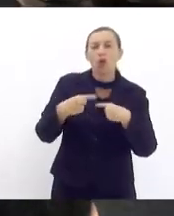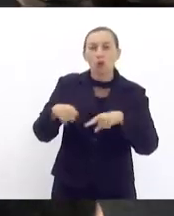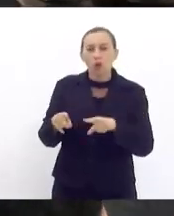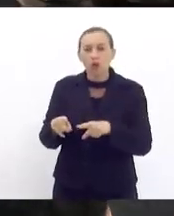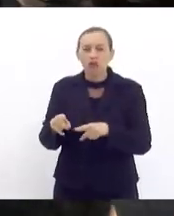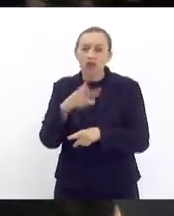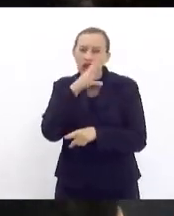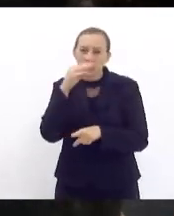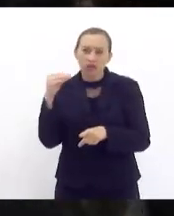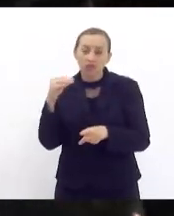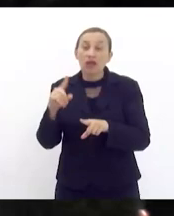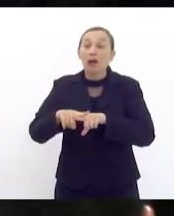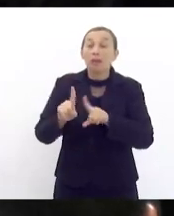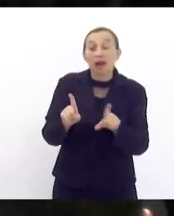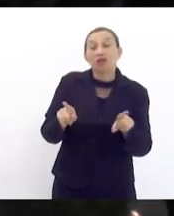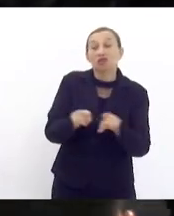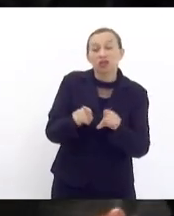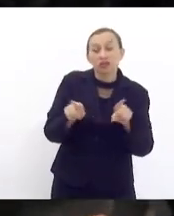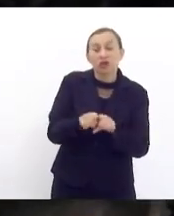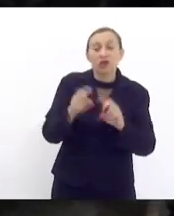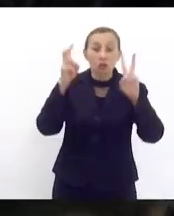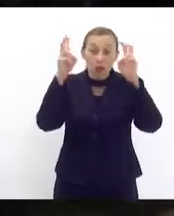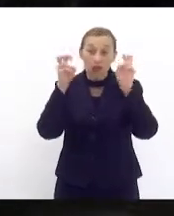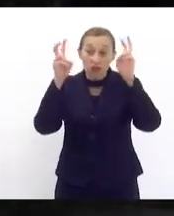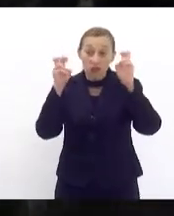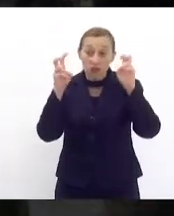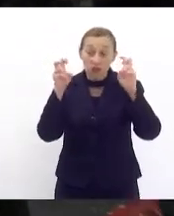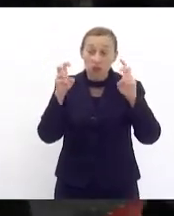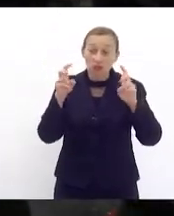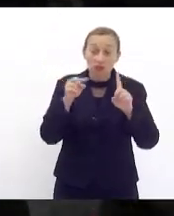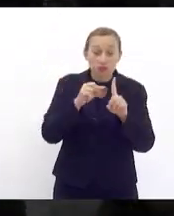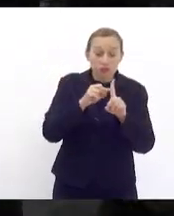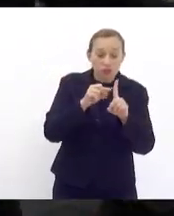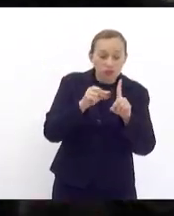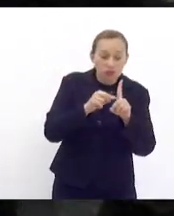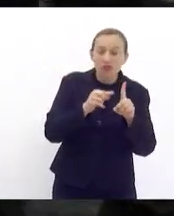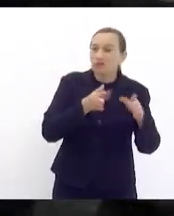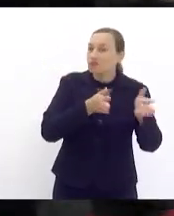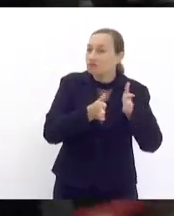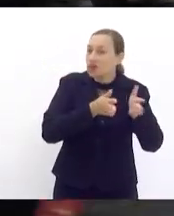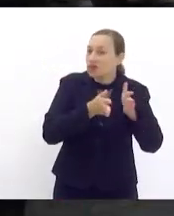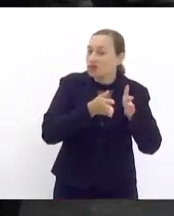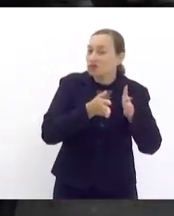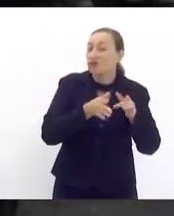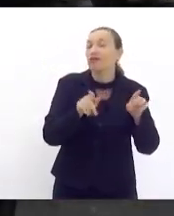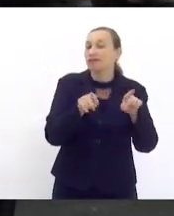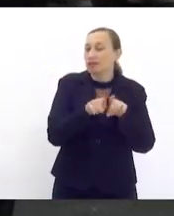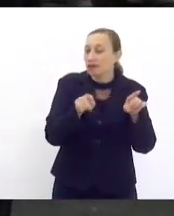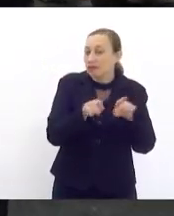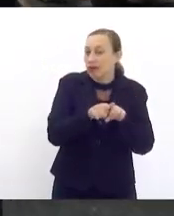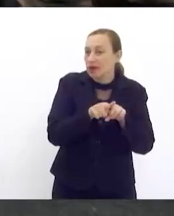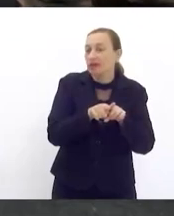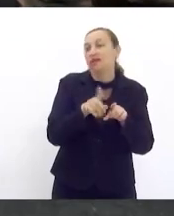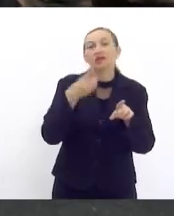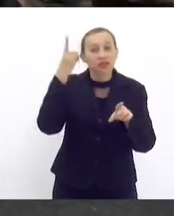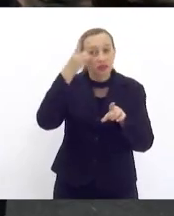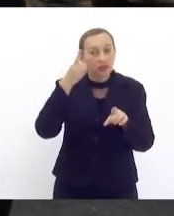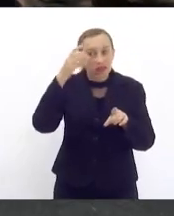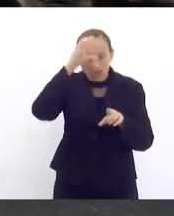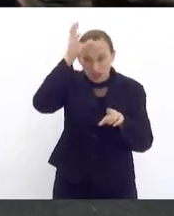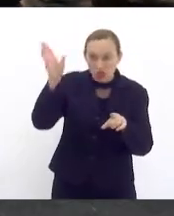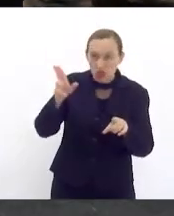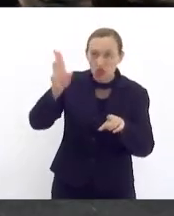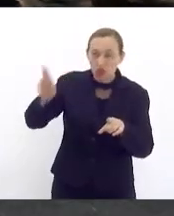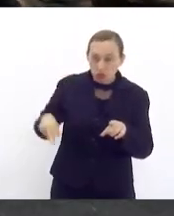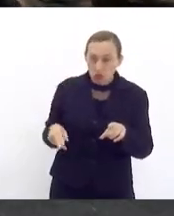adolescente Mas a questão também da Maternidade é também de autoria da deputada tia